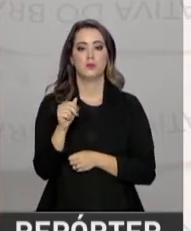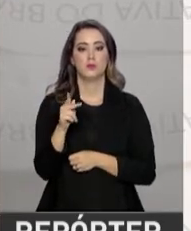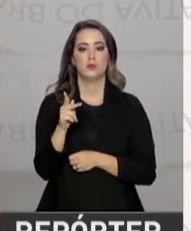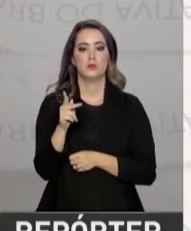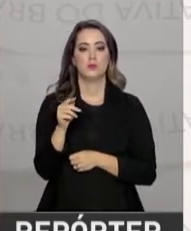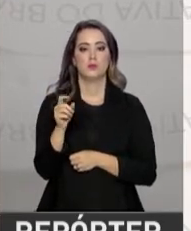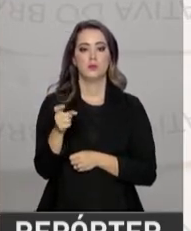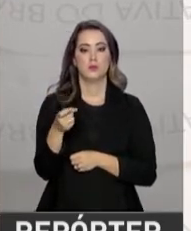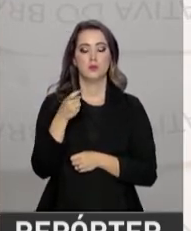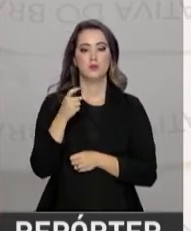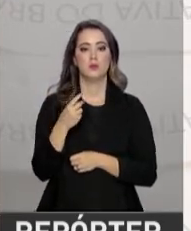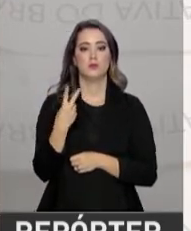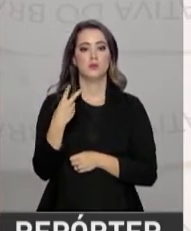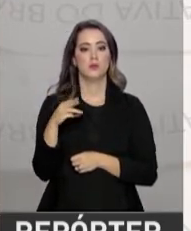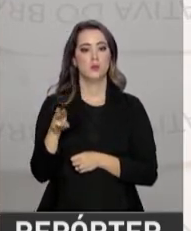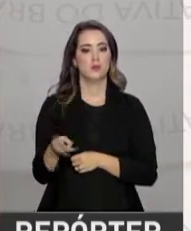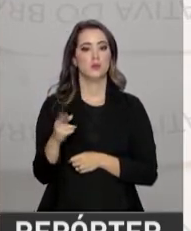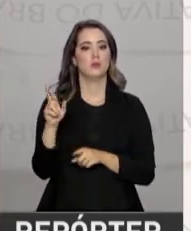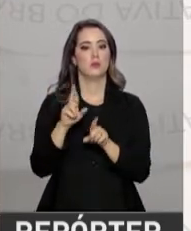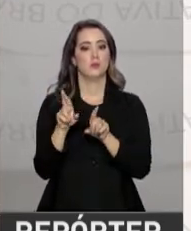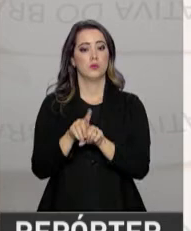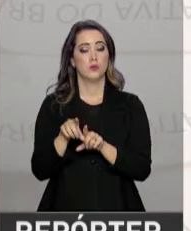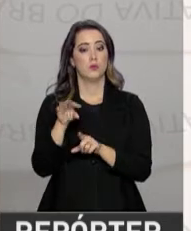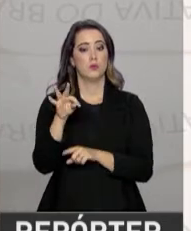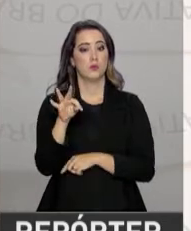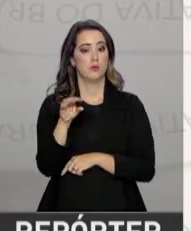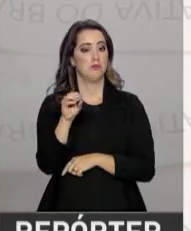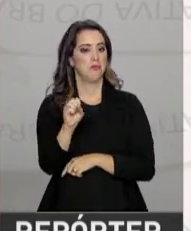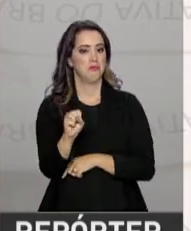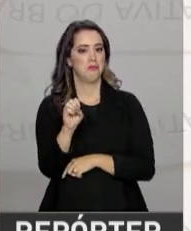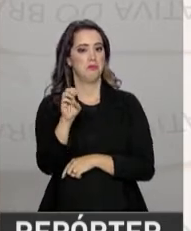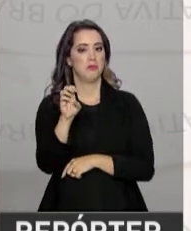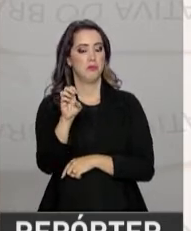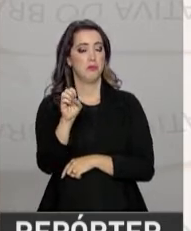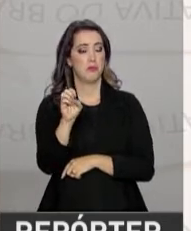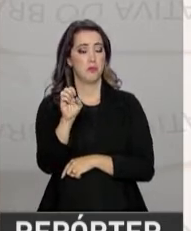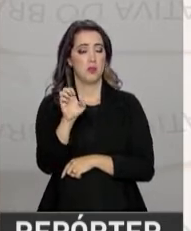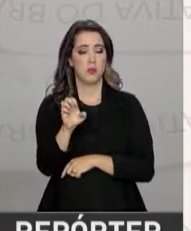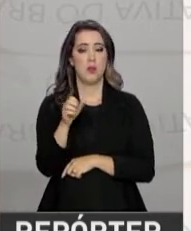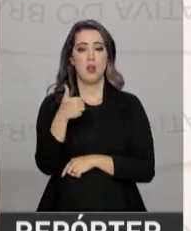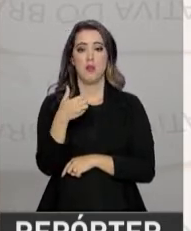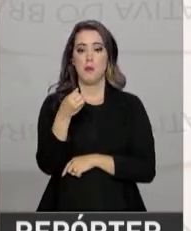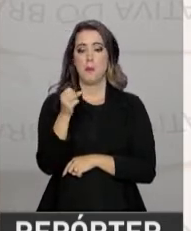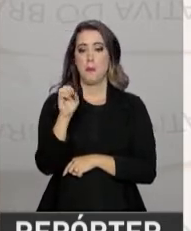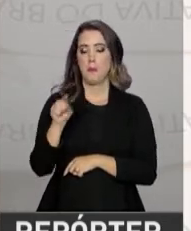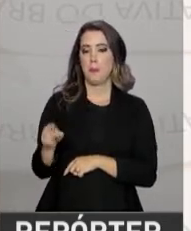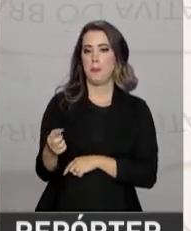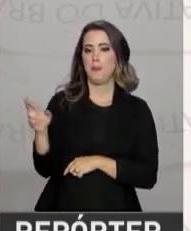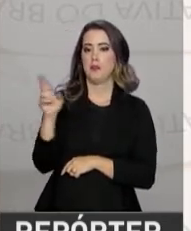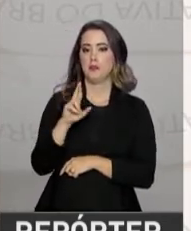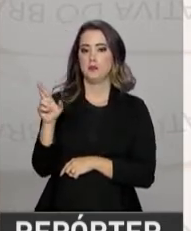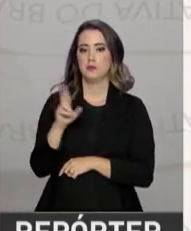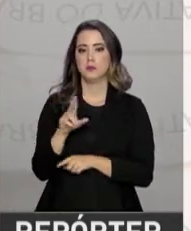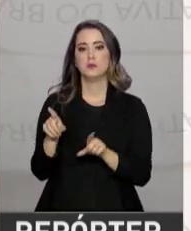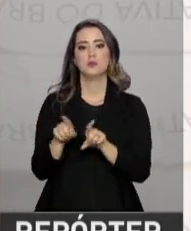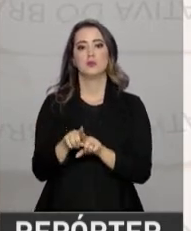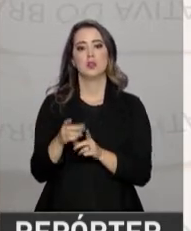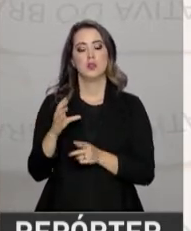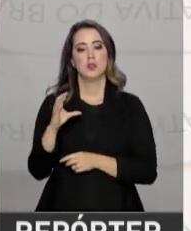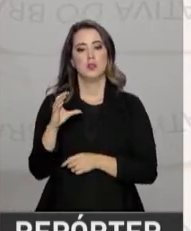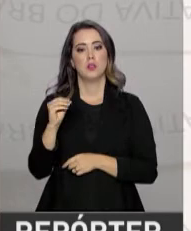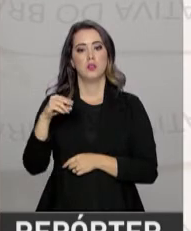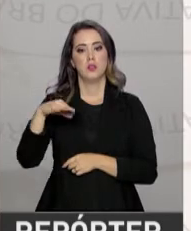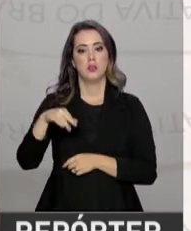com quase dois milhões o tribunal superior eleitoral com 168 mil e confea